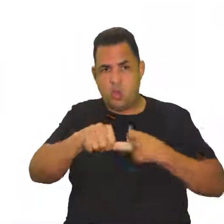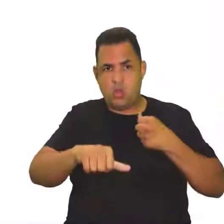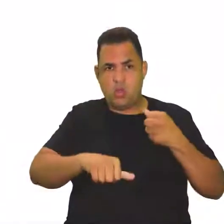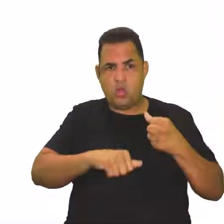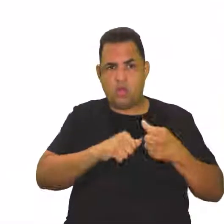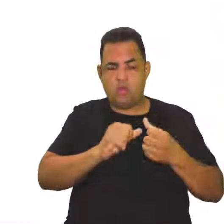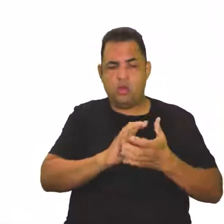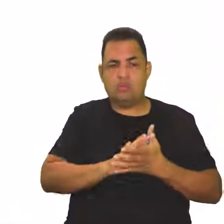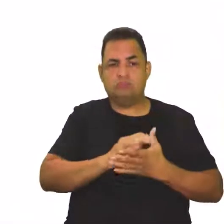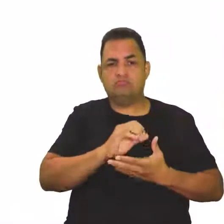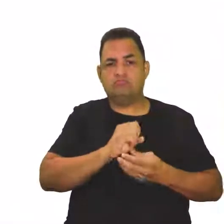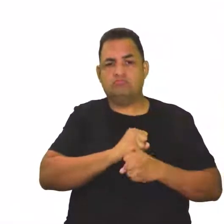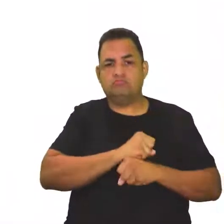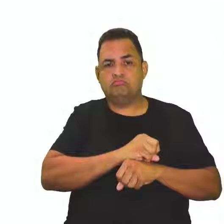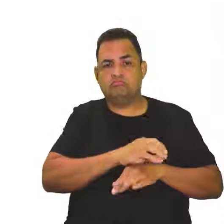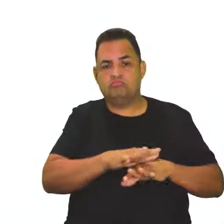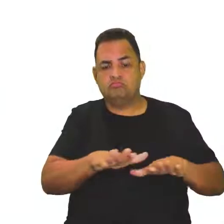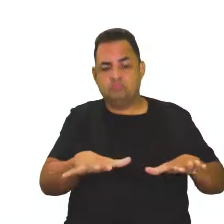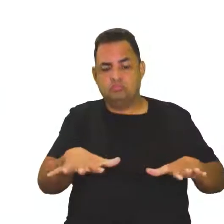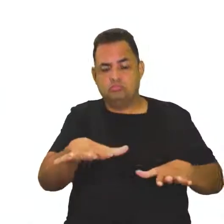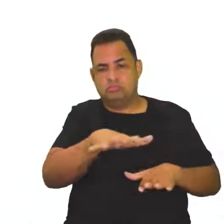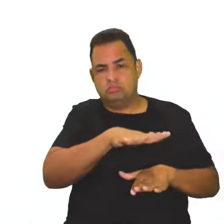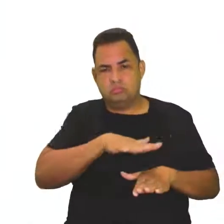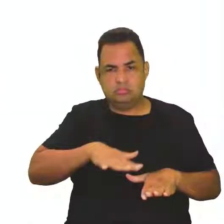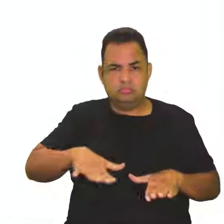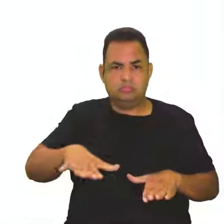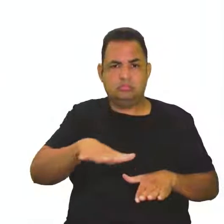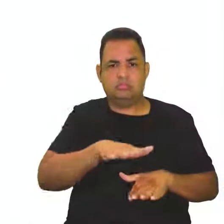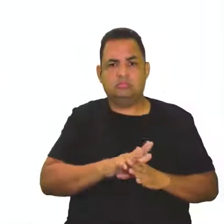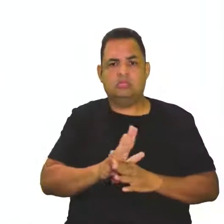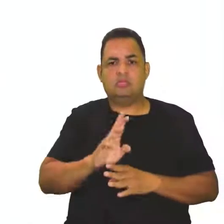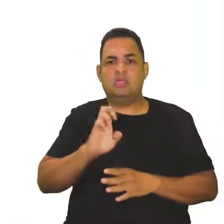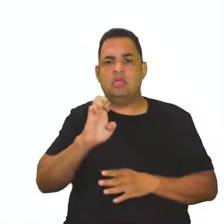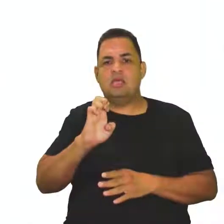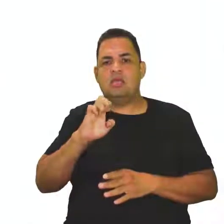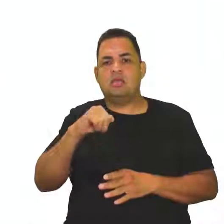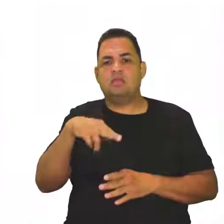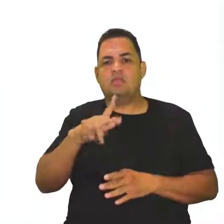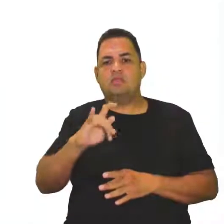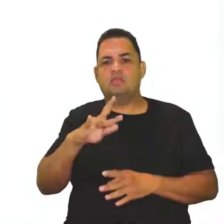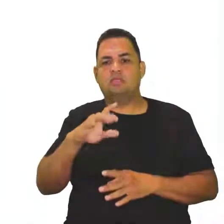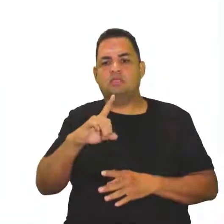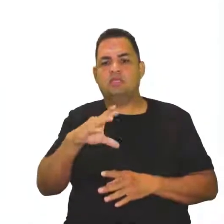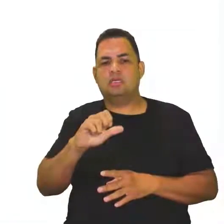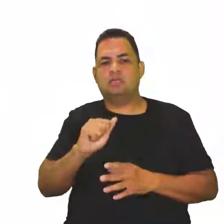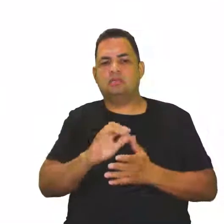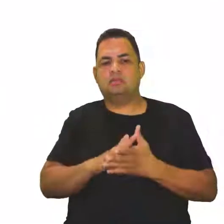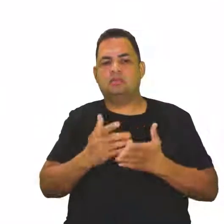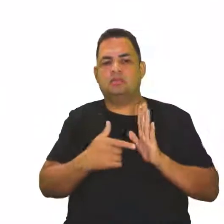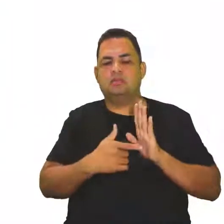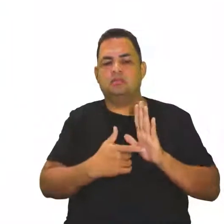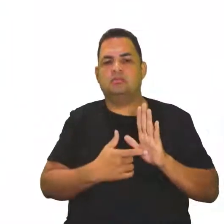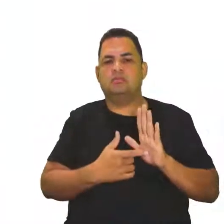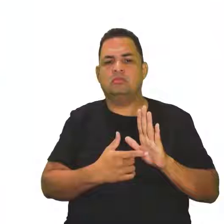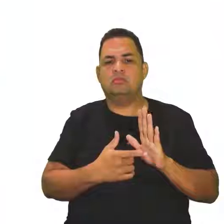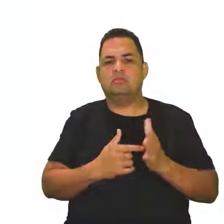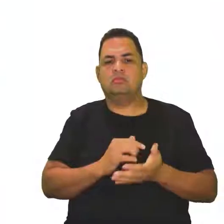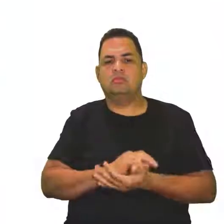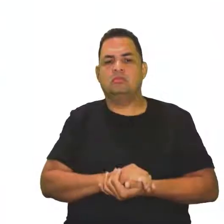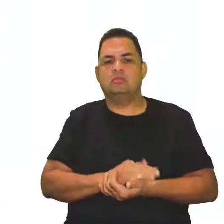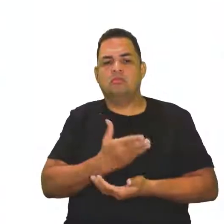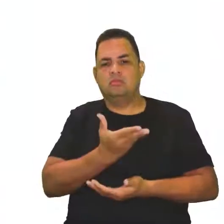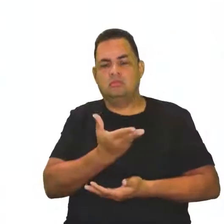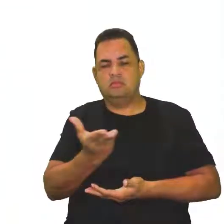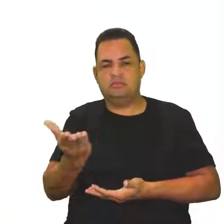distribuição no caso, né, das superfícies equipotenciais, conforme mostra a figura aqui,